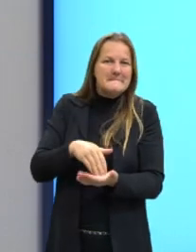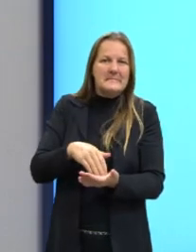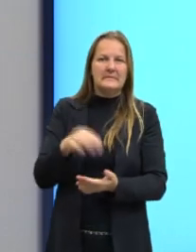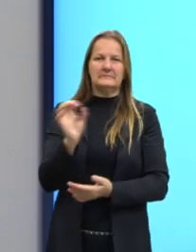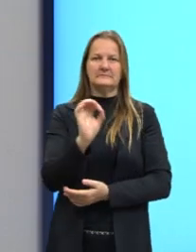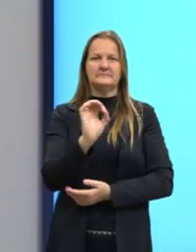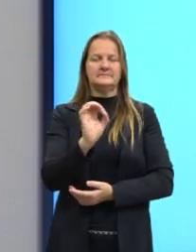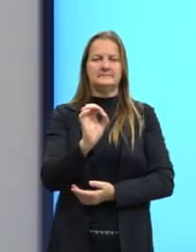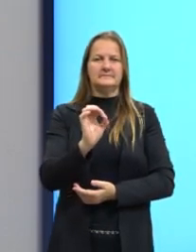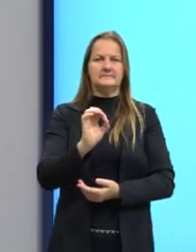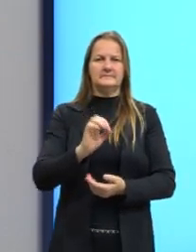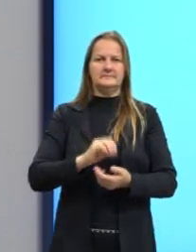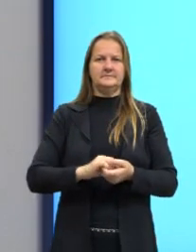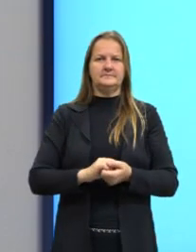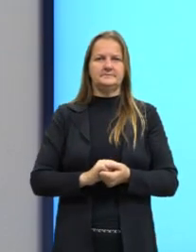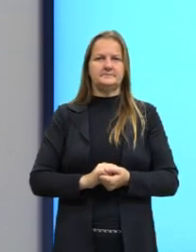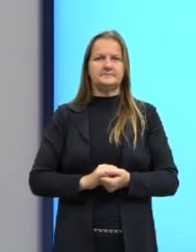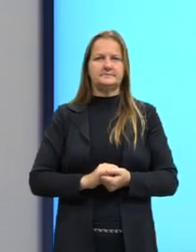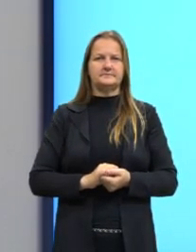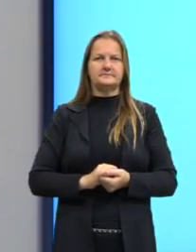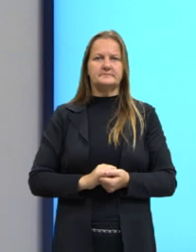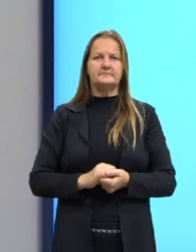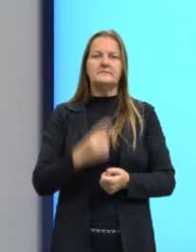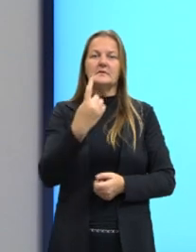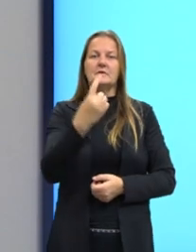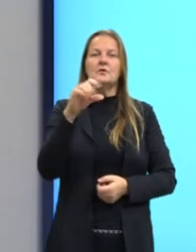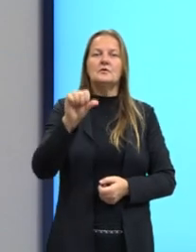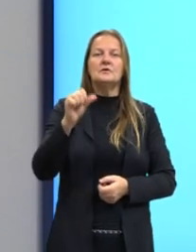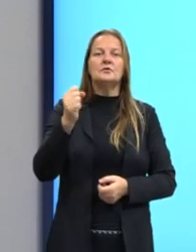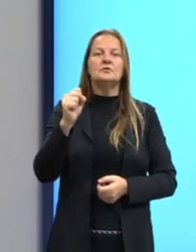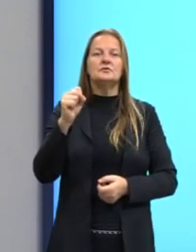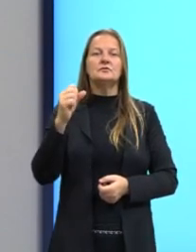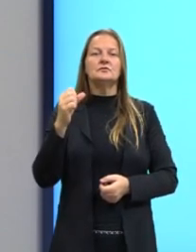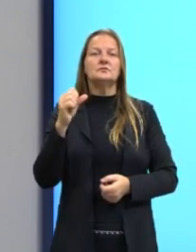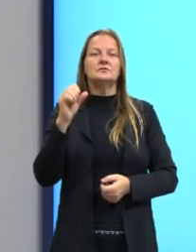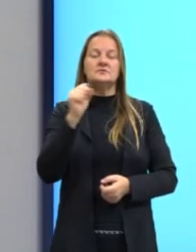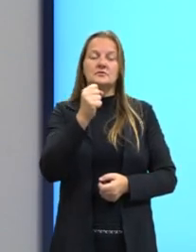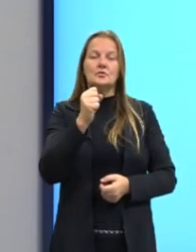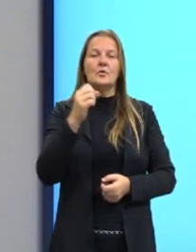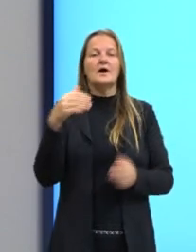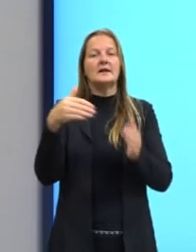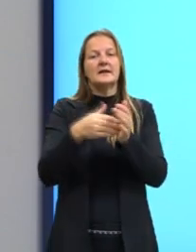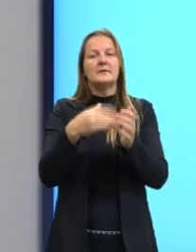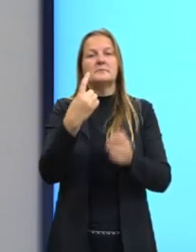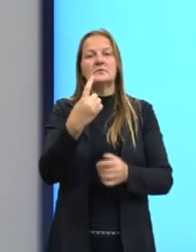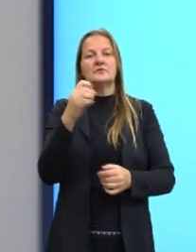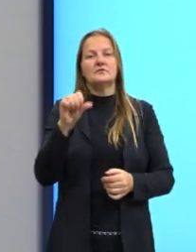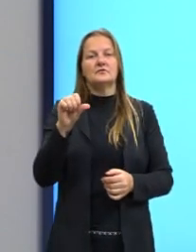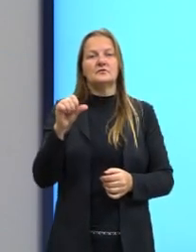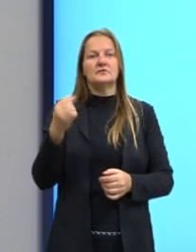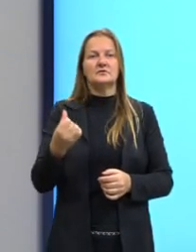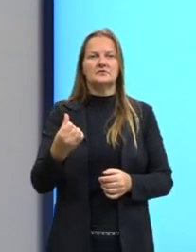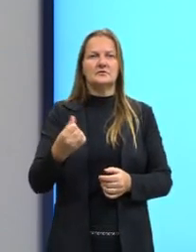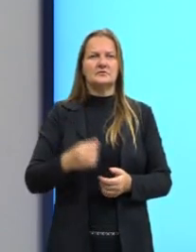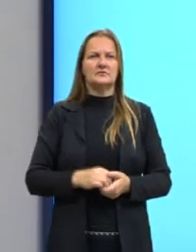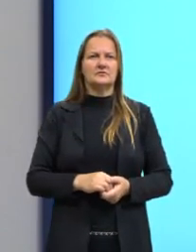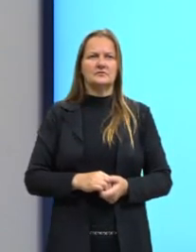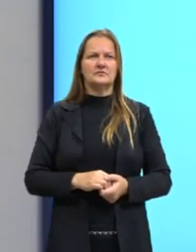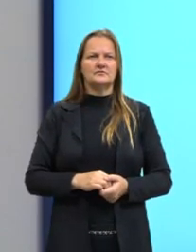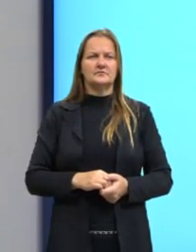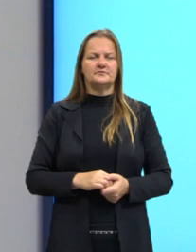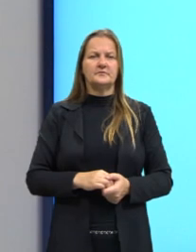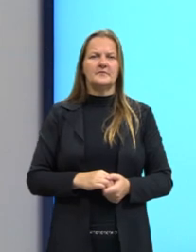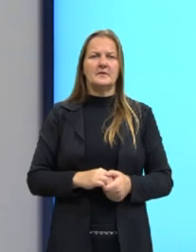dado foi o período de 85 a 96 e a menor taxa nós vemos que o